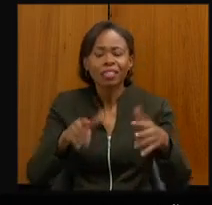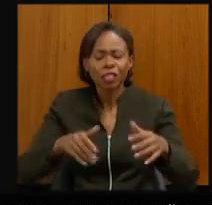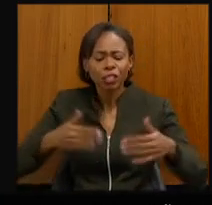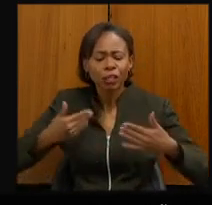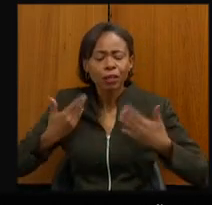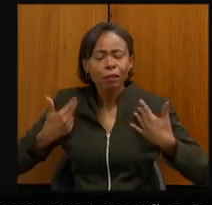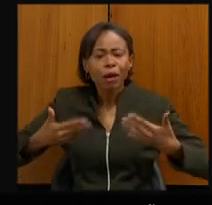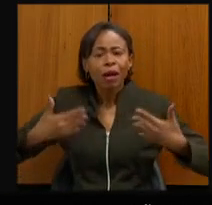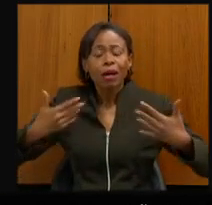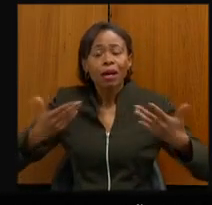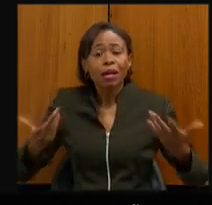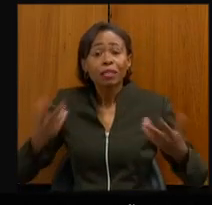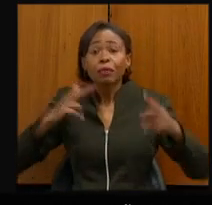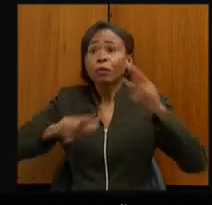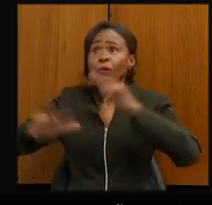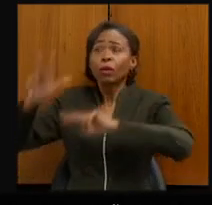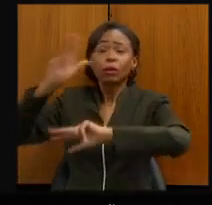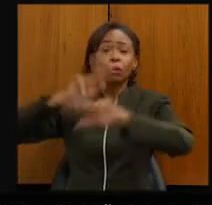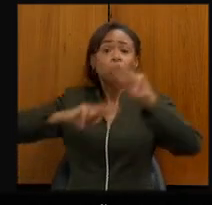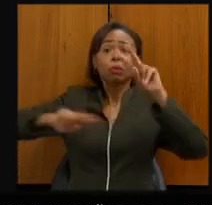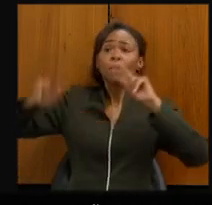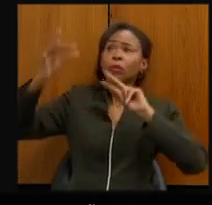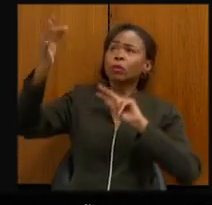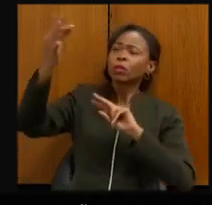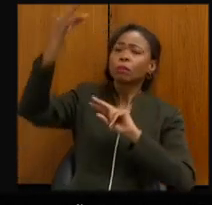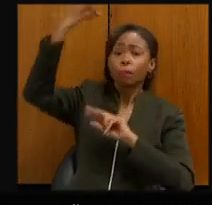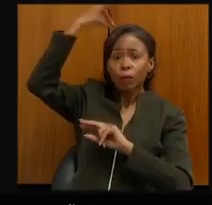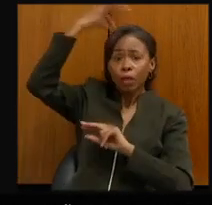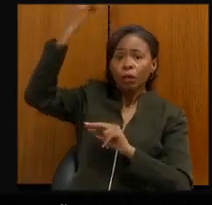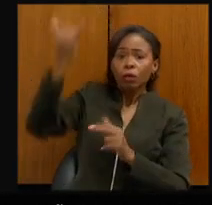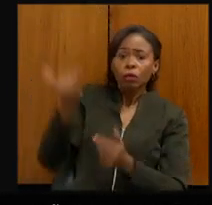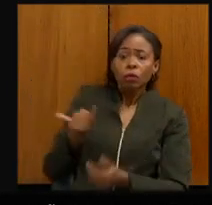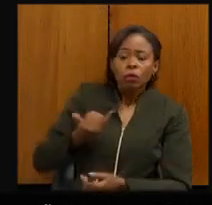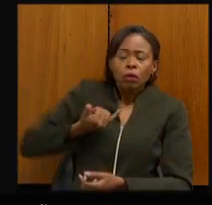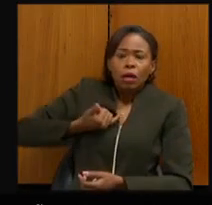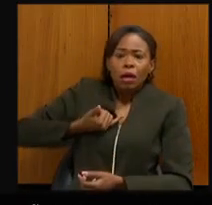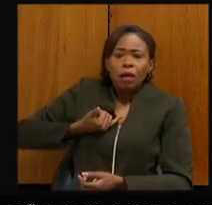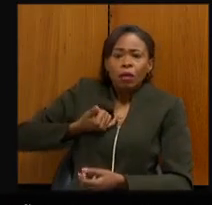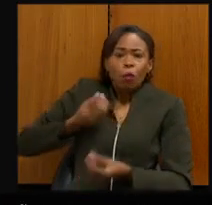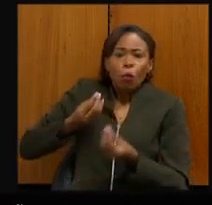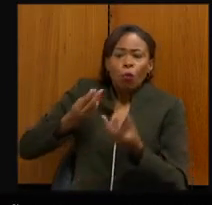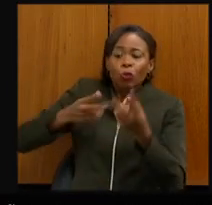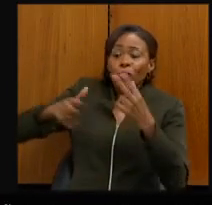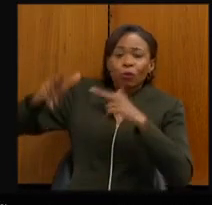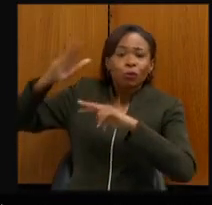pela força do vento quando o grande Espírito Fala conosco através do vento né